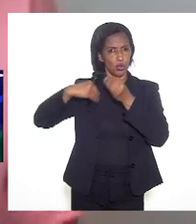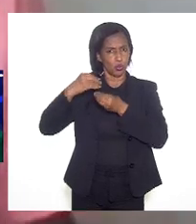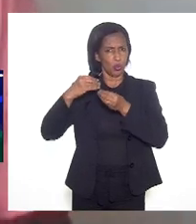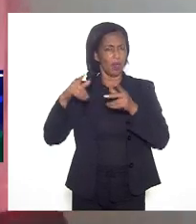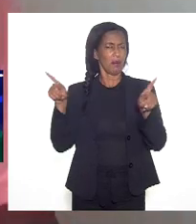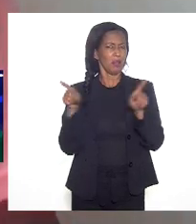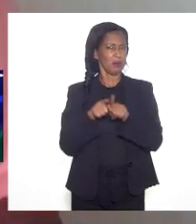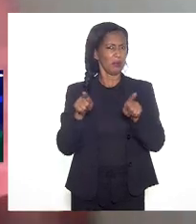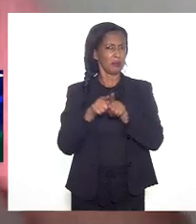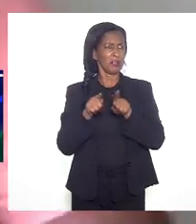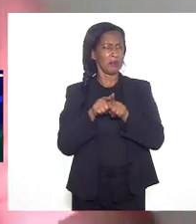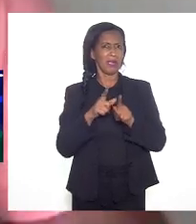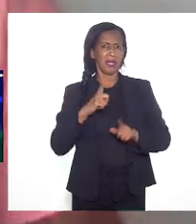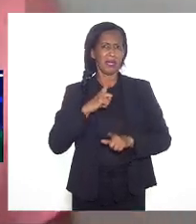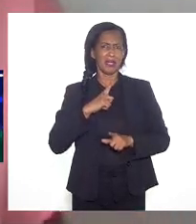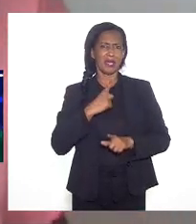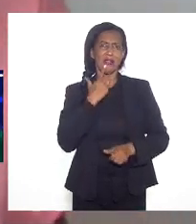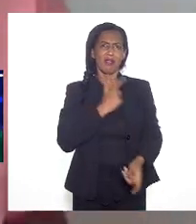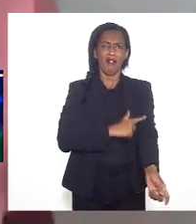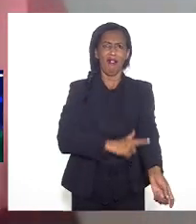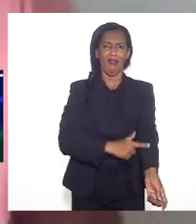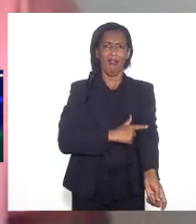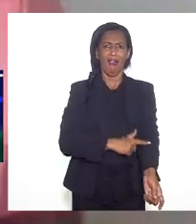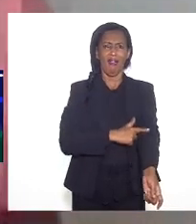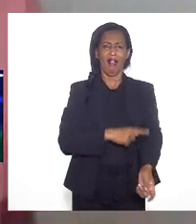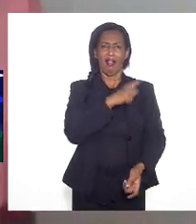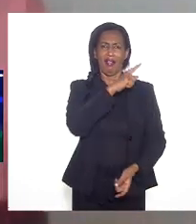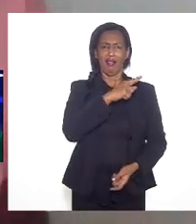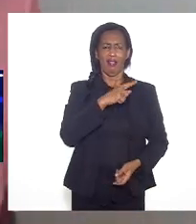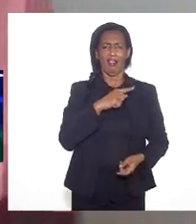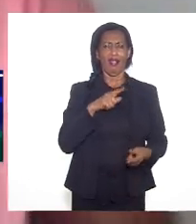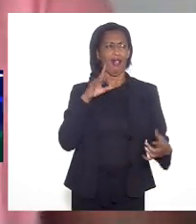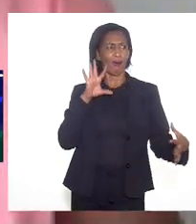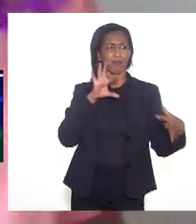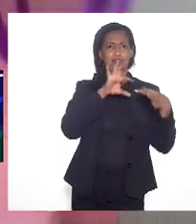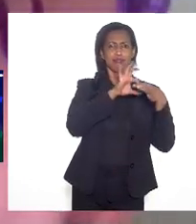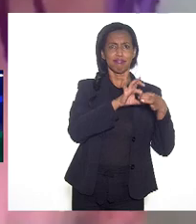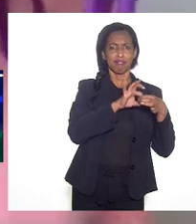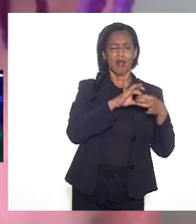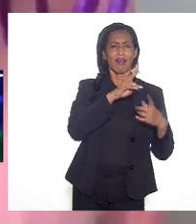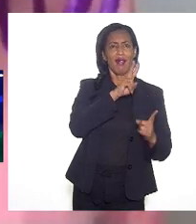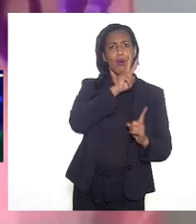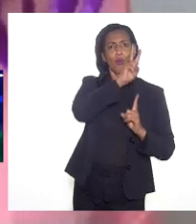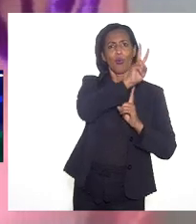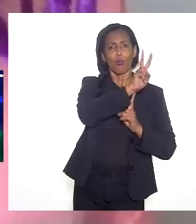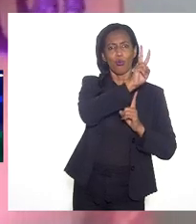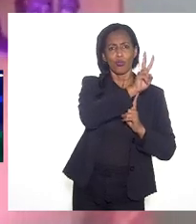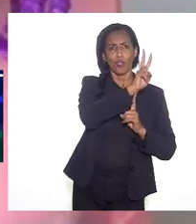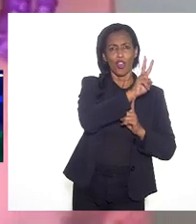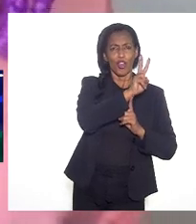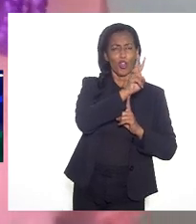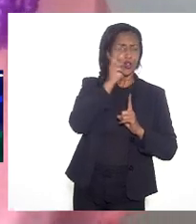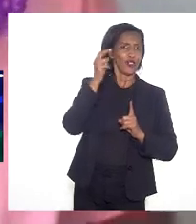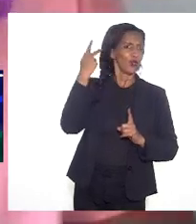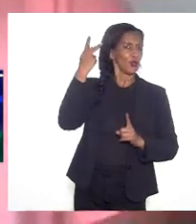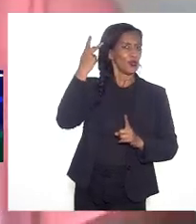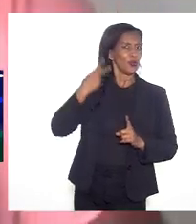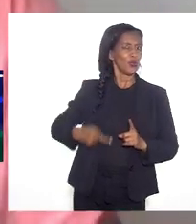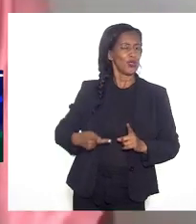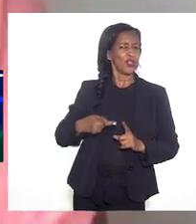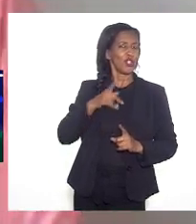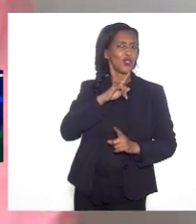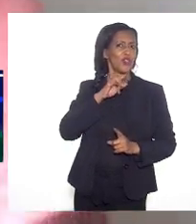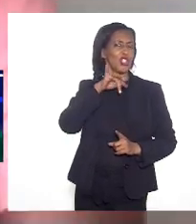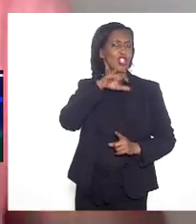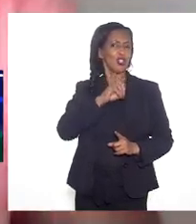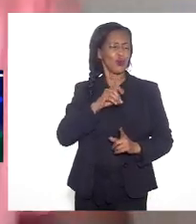minha ancestralidade indígena e sei que sou essa pessoa que sou hoje com a contribuição dos meus avós e minhas avós, e não vou